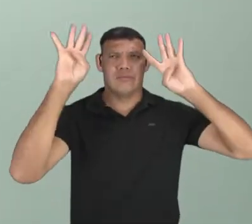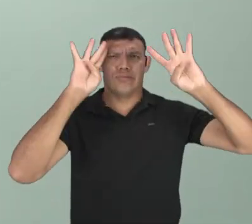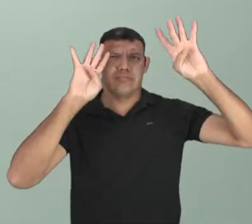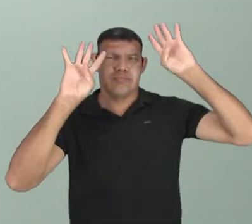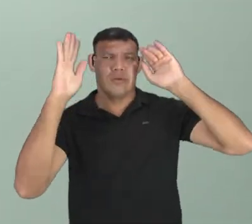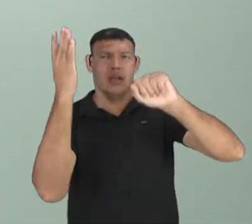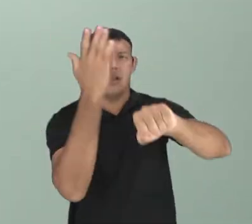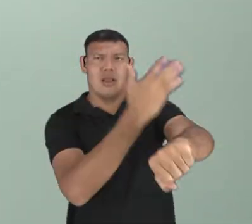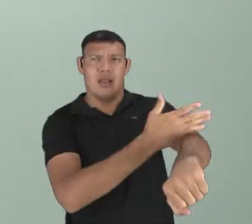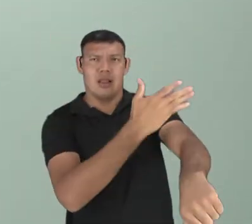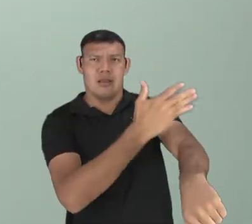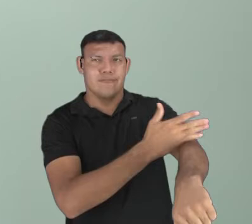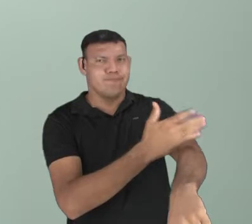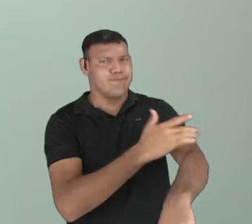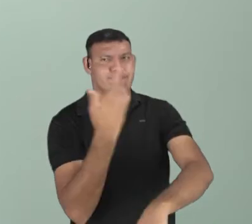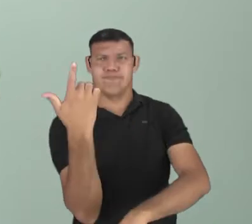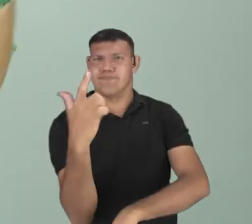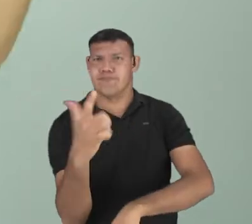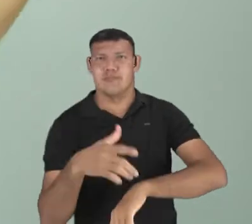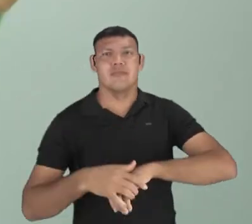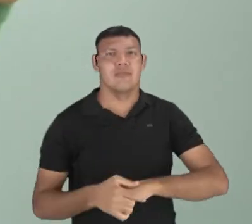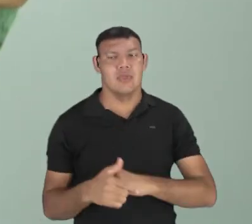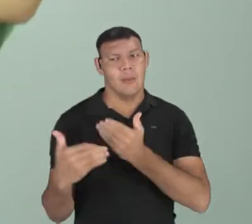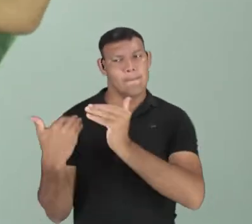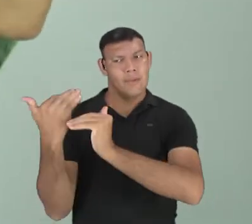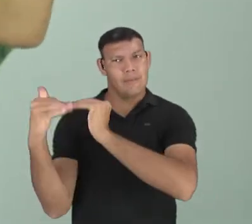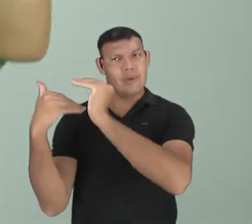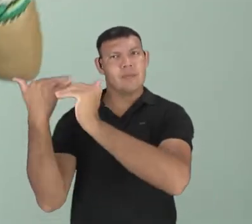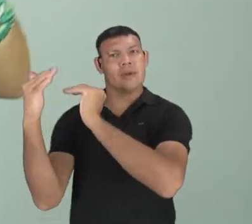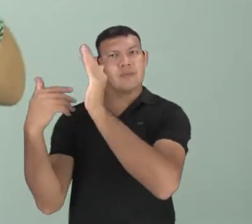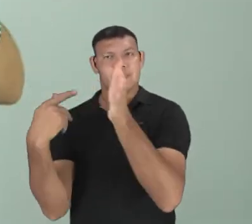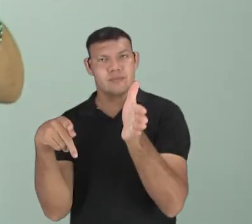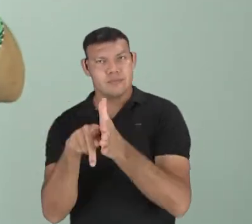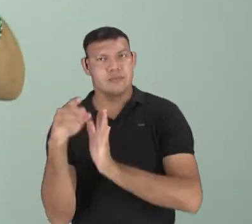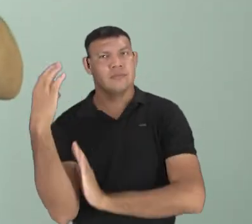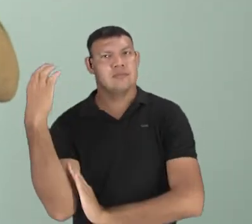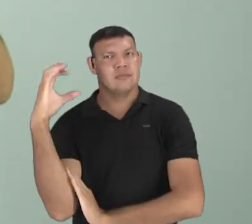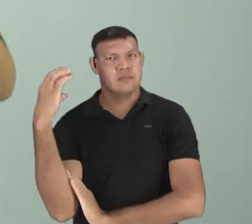Média, isso não existia. Então o avanço da ciência